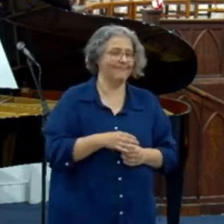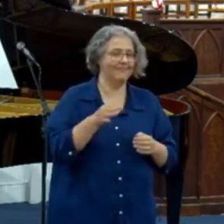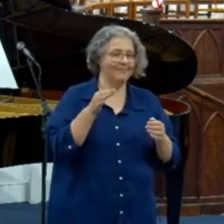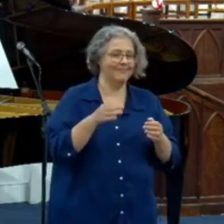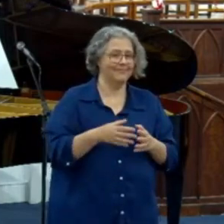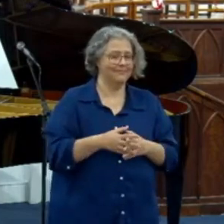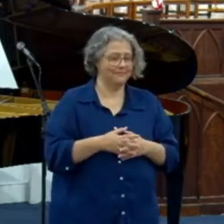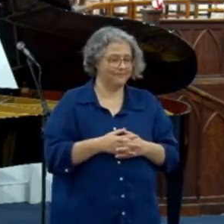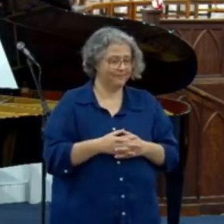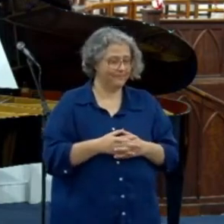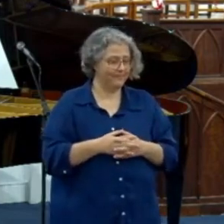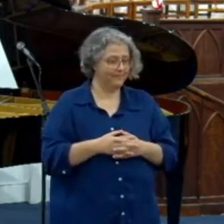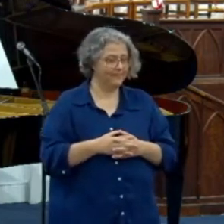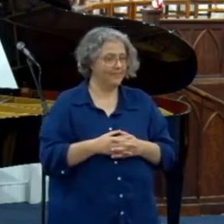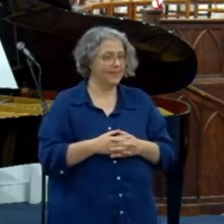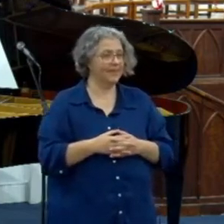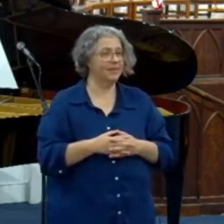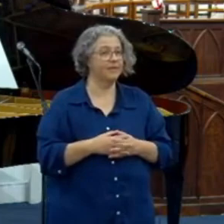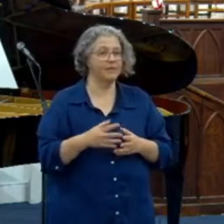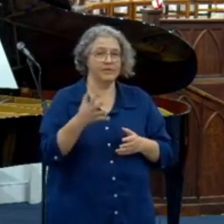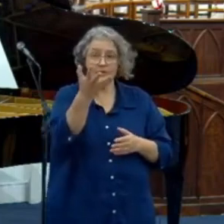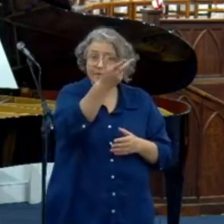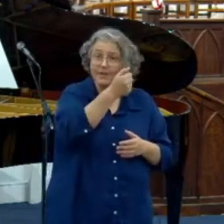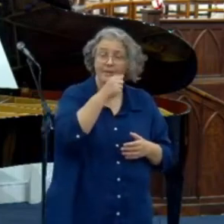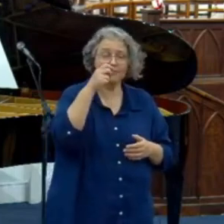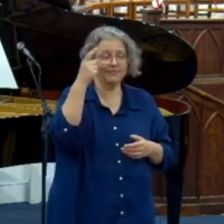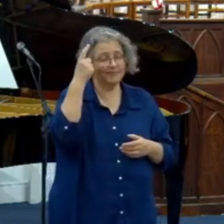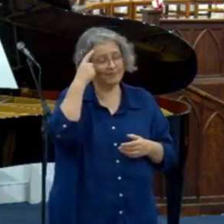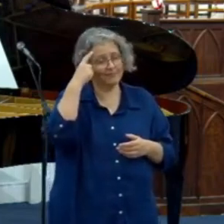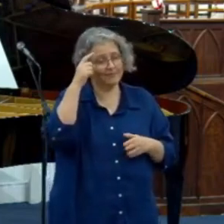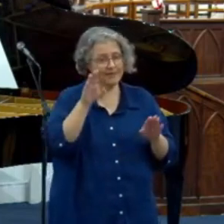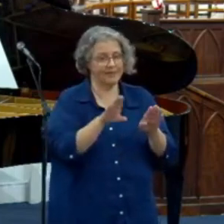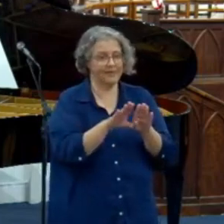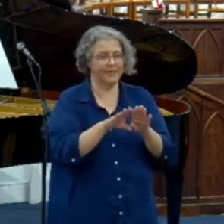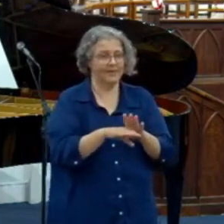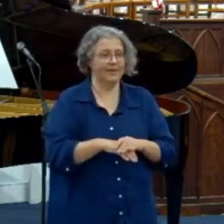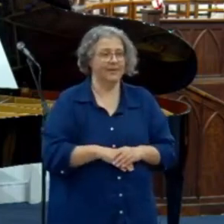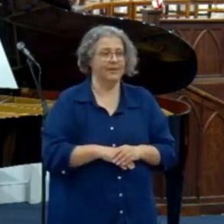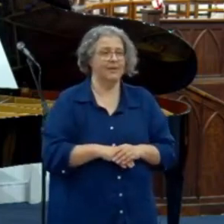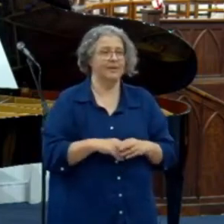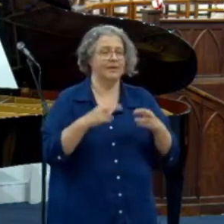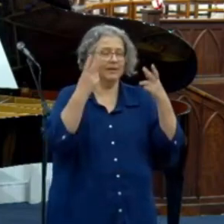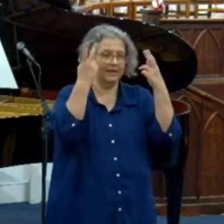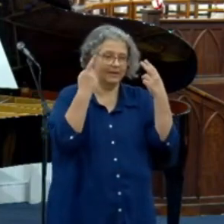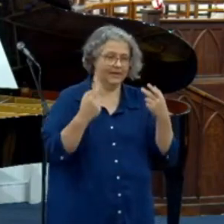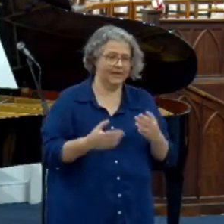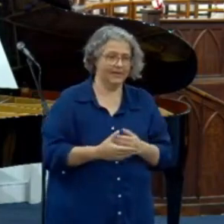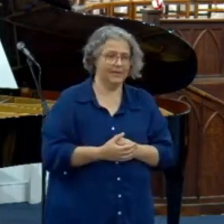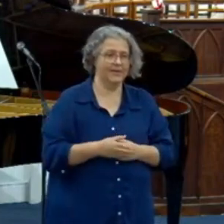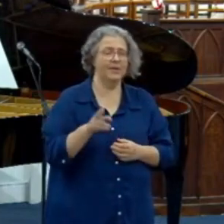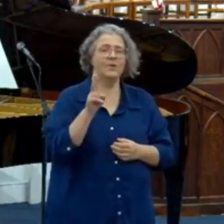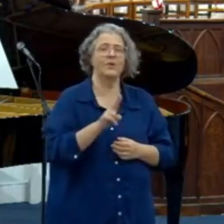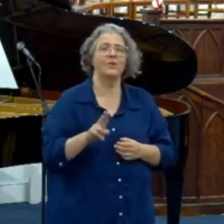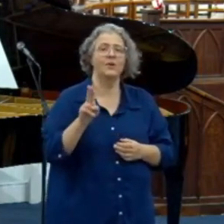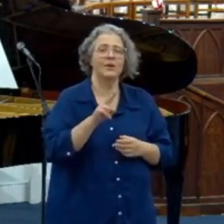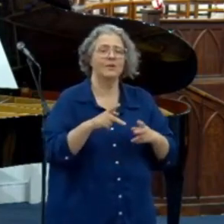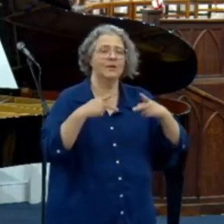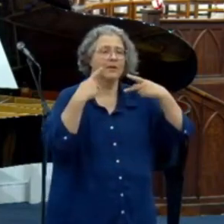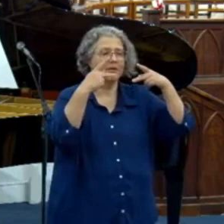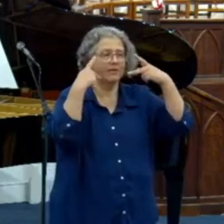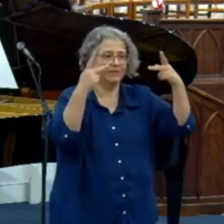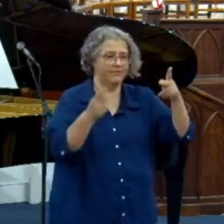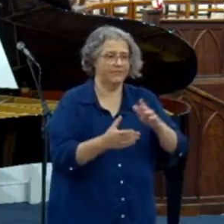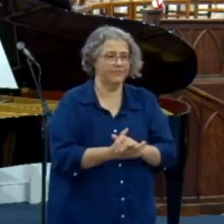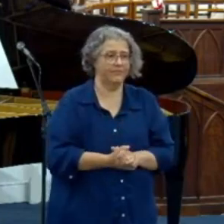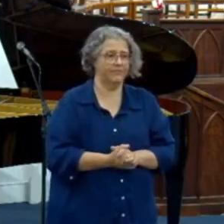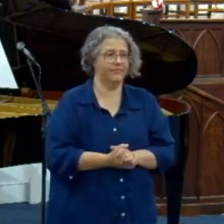Quero convidá-los a pensarem também. Essa é uma passagem normalmente usada para dizer